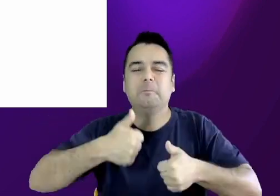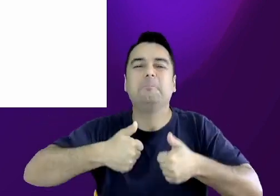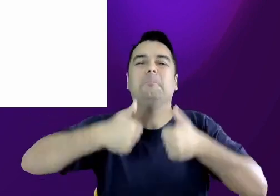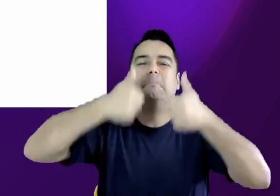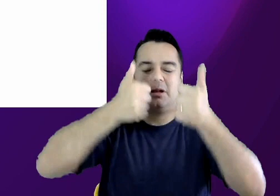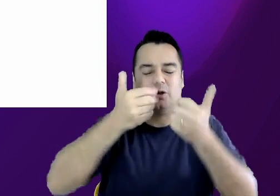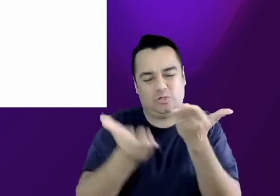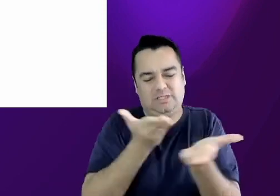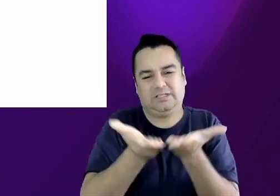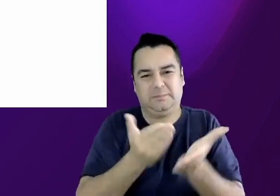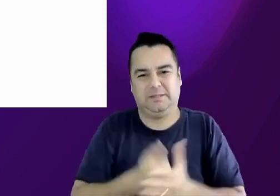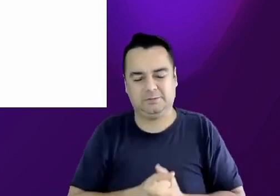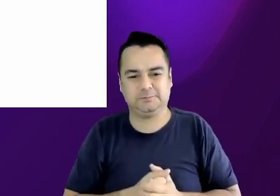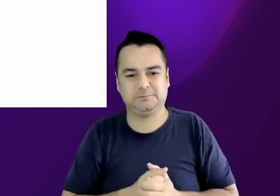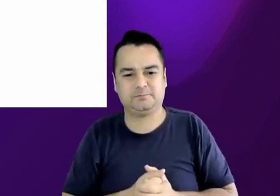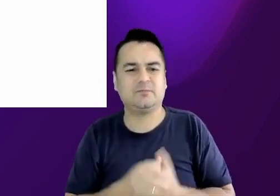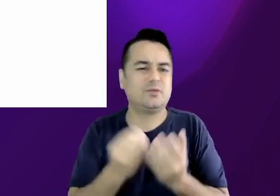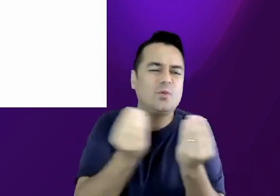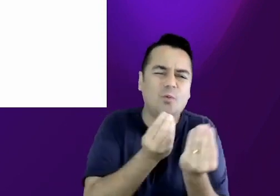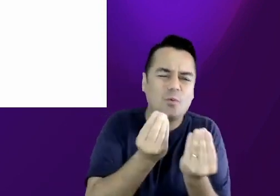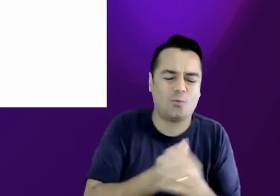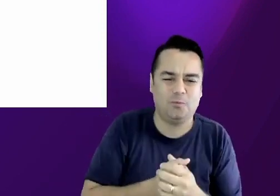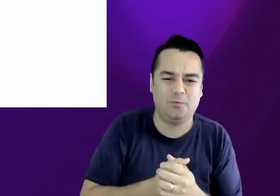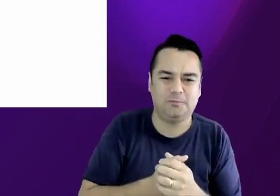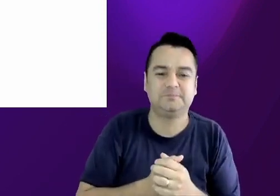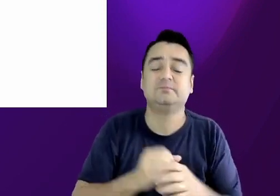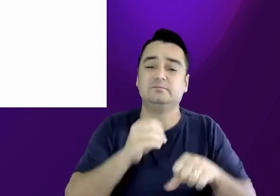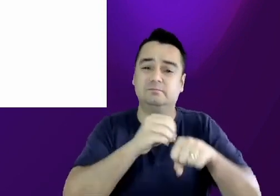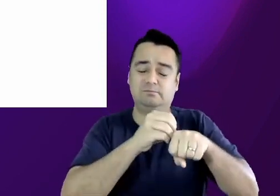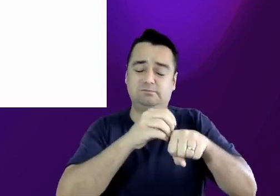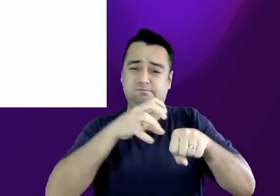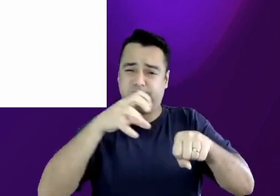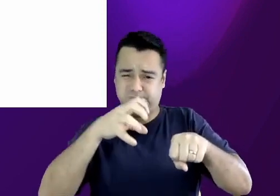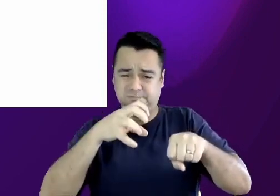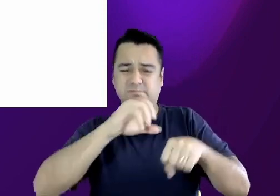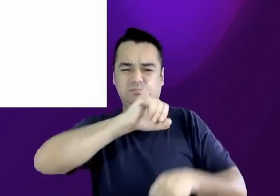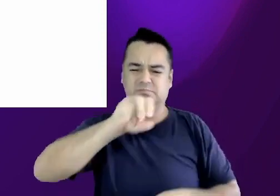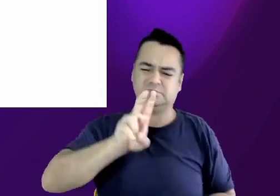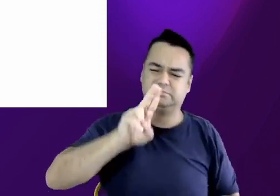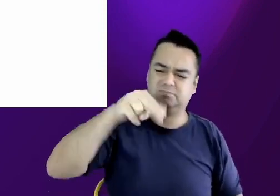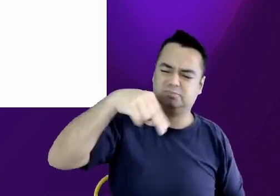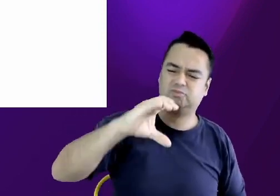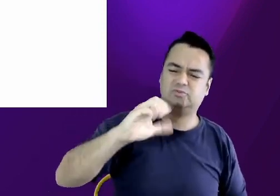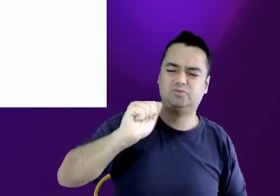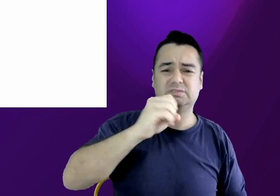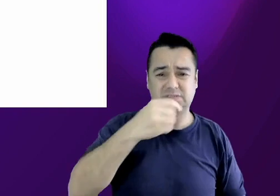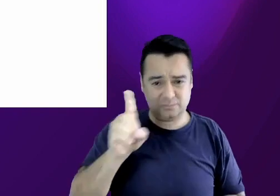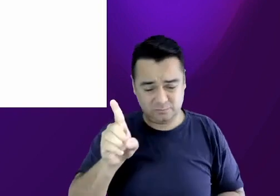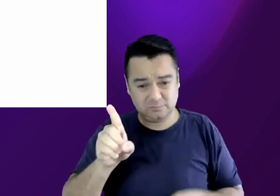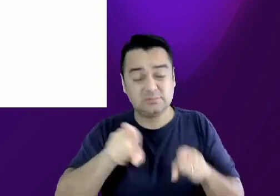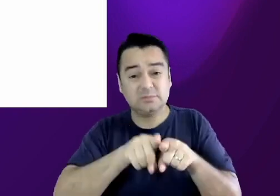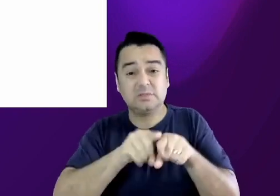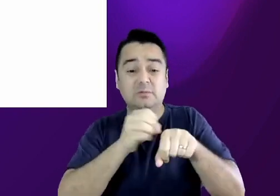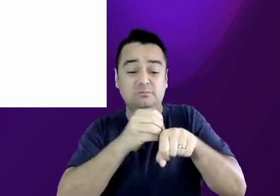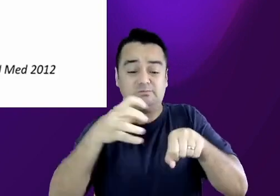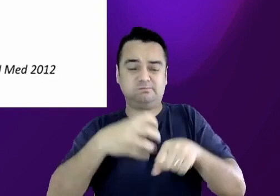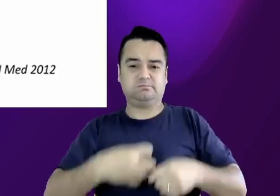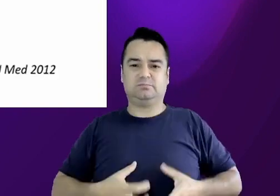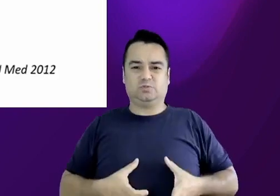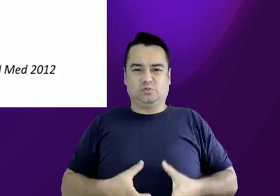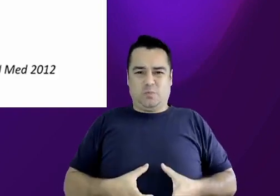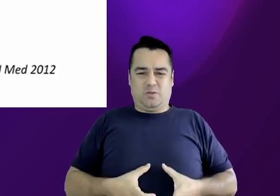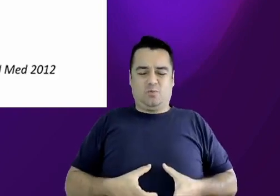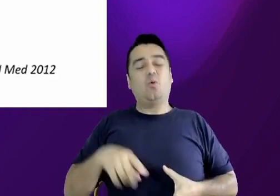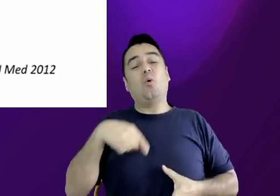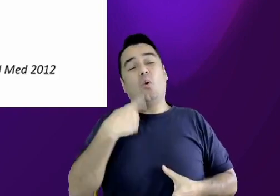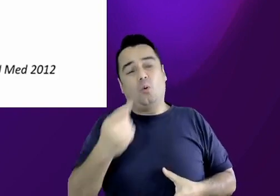né? Tratar como os tumores de junção esôfago-gástrica como tumores de estômago ou como